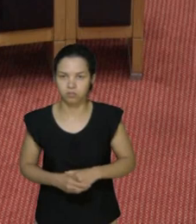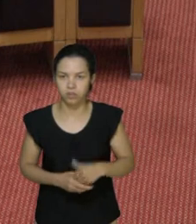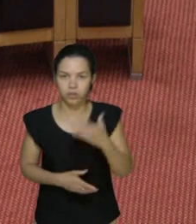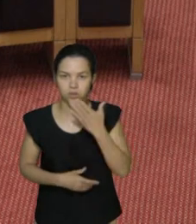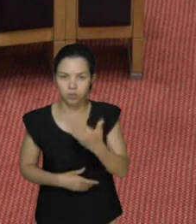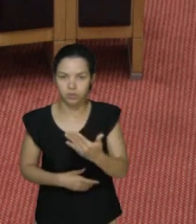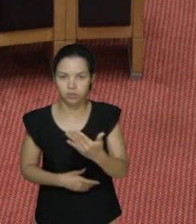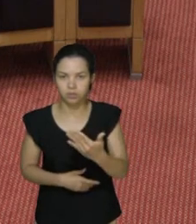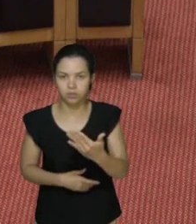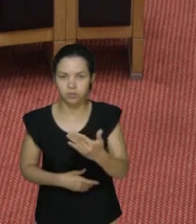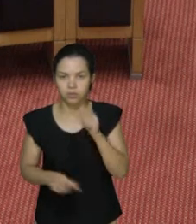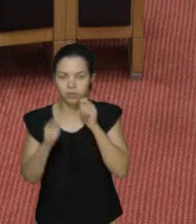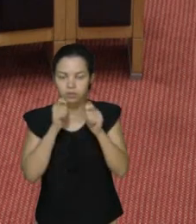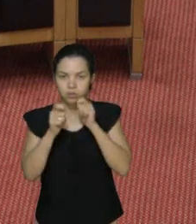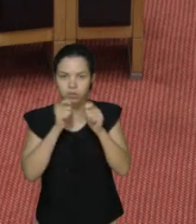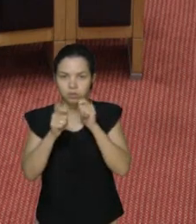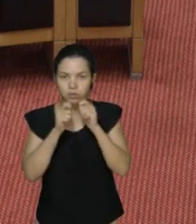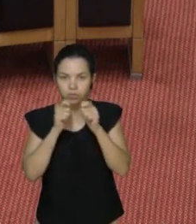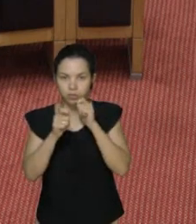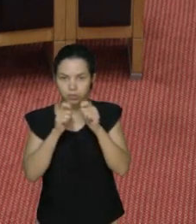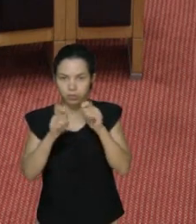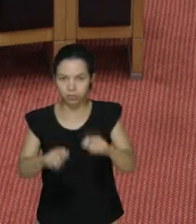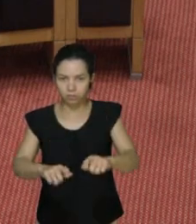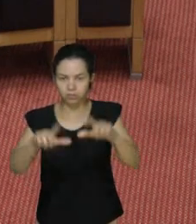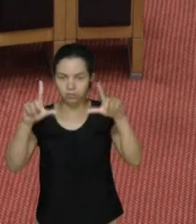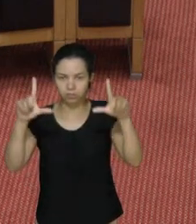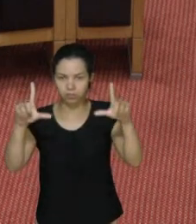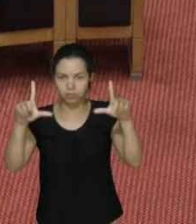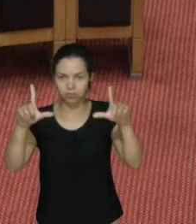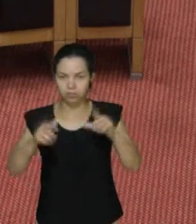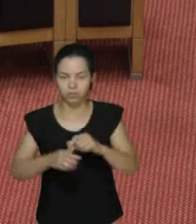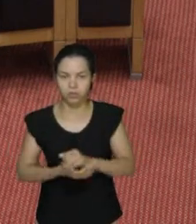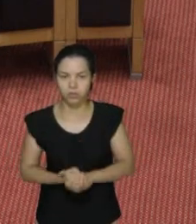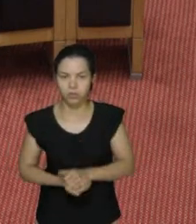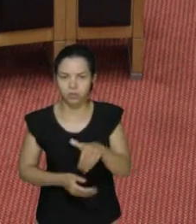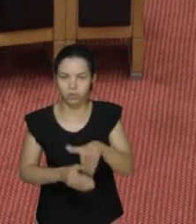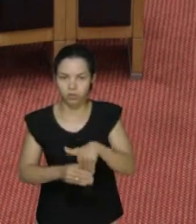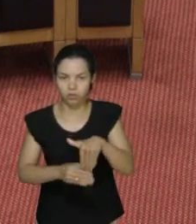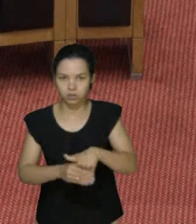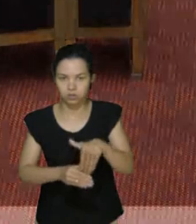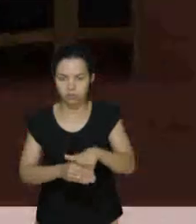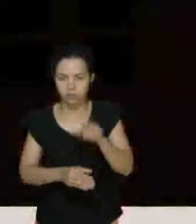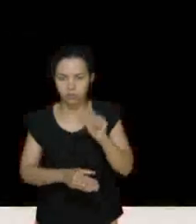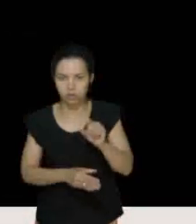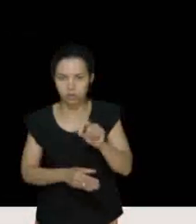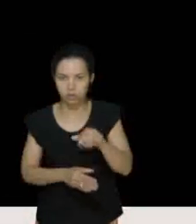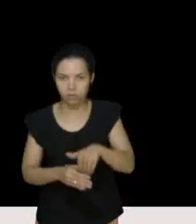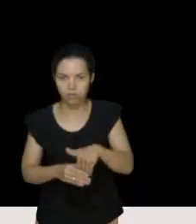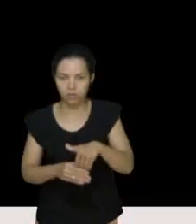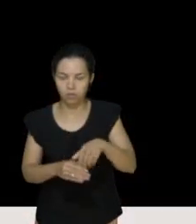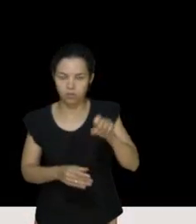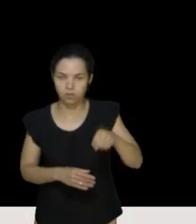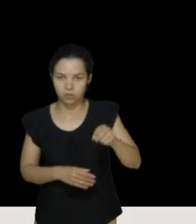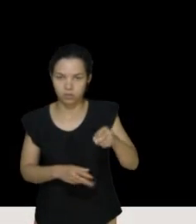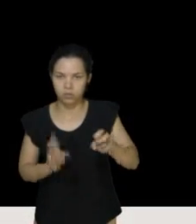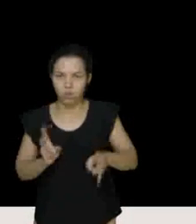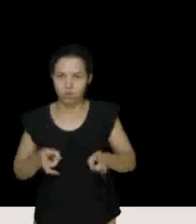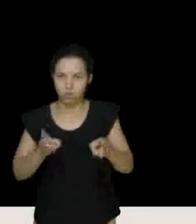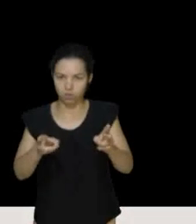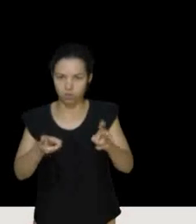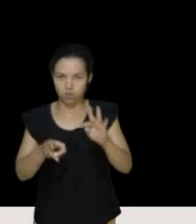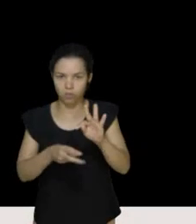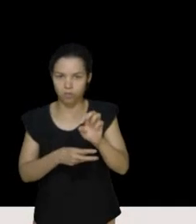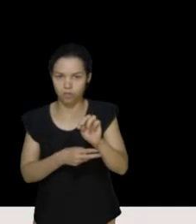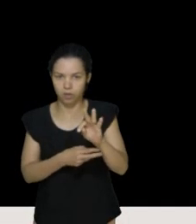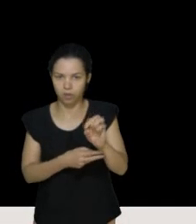solicito à assessoria que possa abrir o painel de votação. Quem vota sim, mantém o veto.